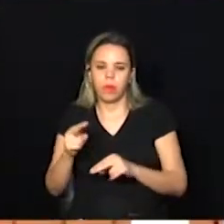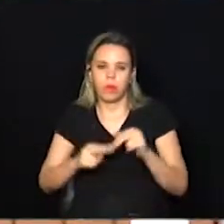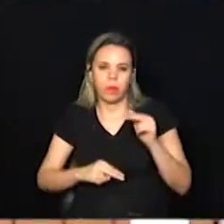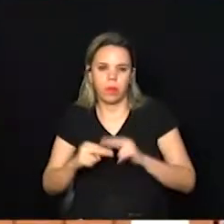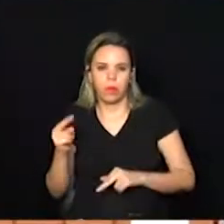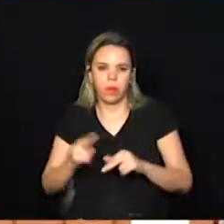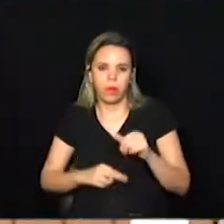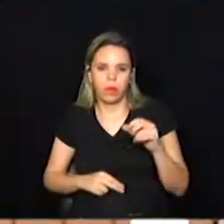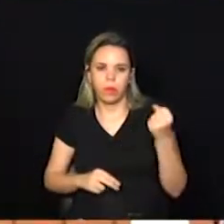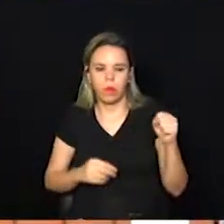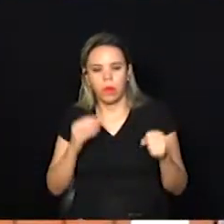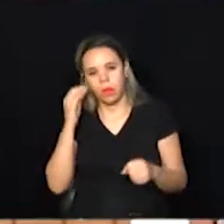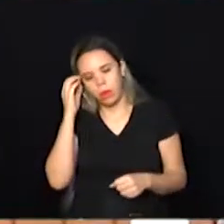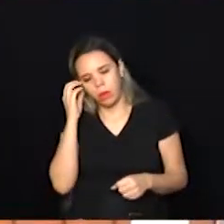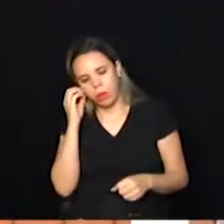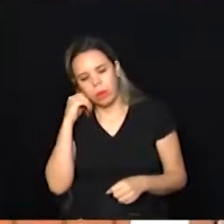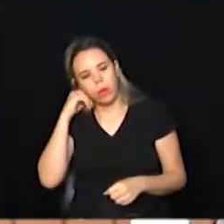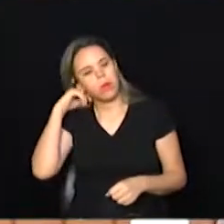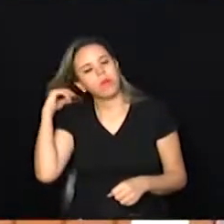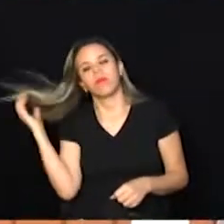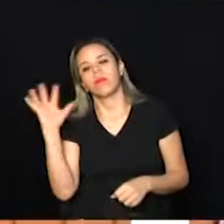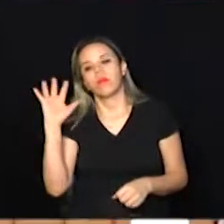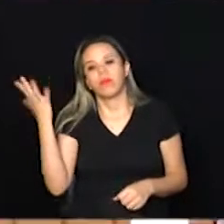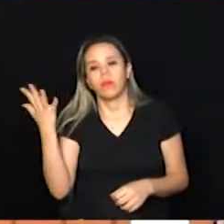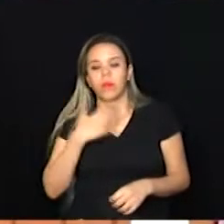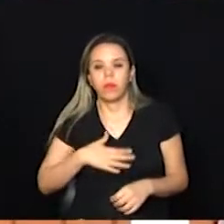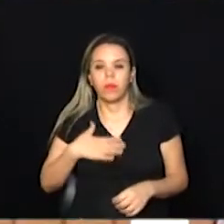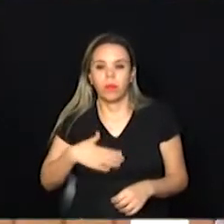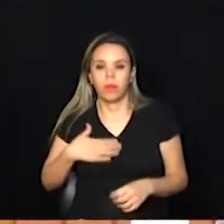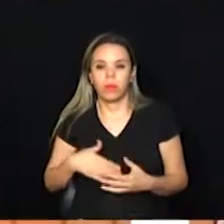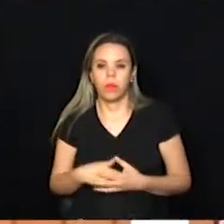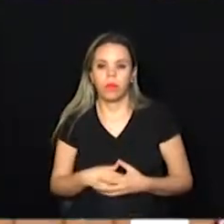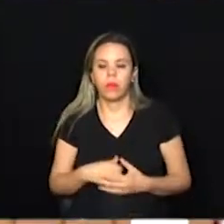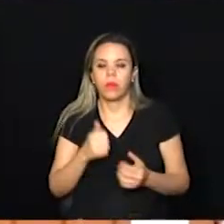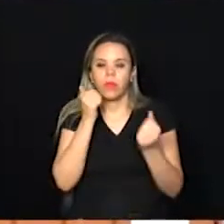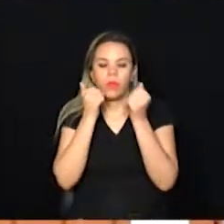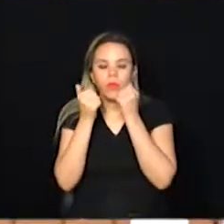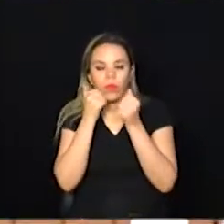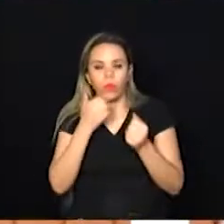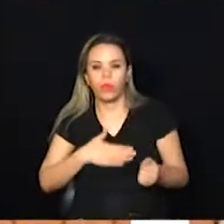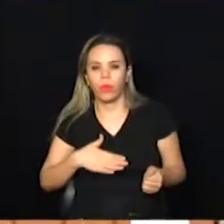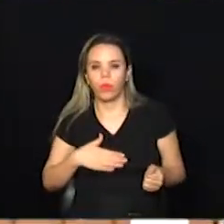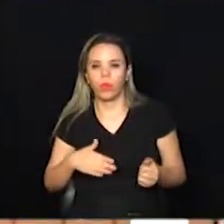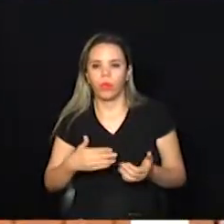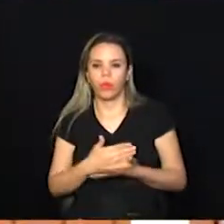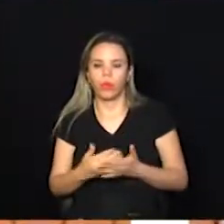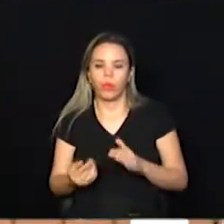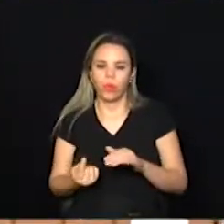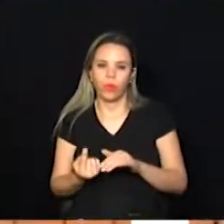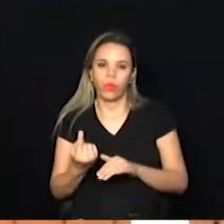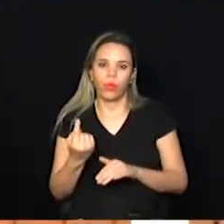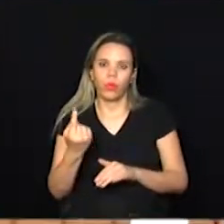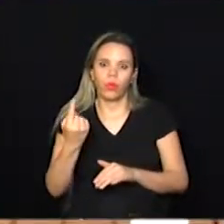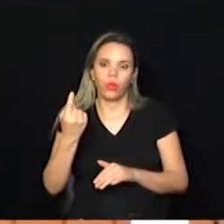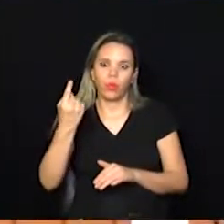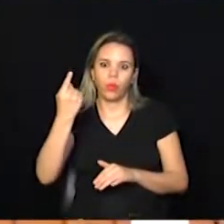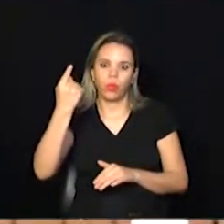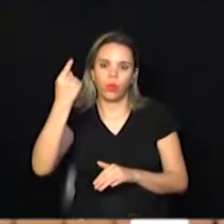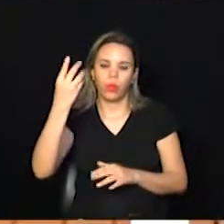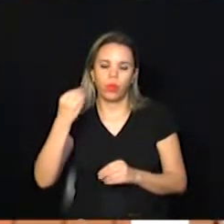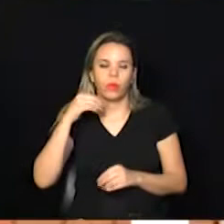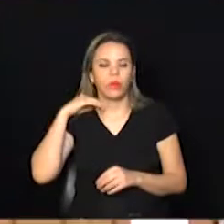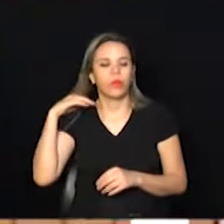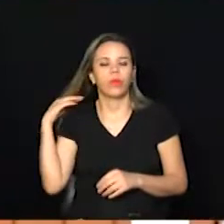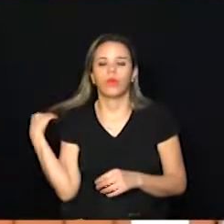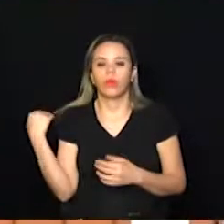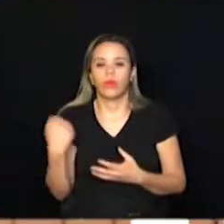tem 8, né? Aí, de repente, julho e agosto também começa a subir, sobe bastante.